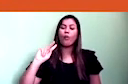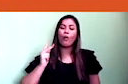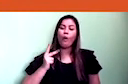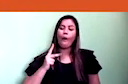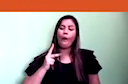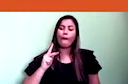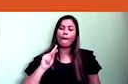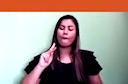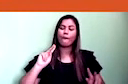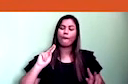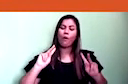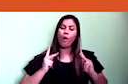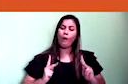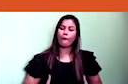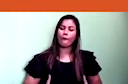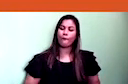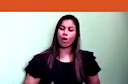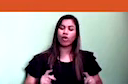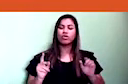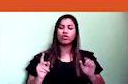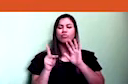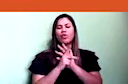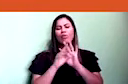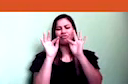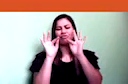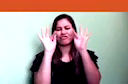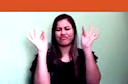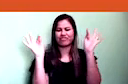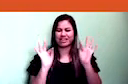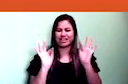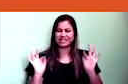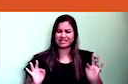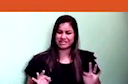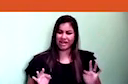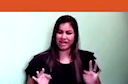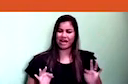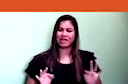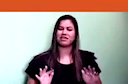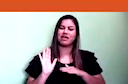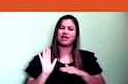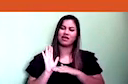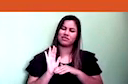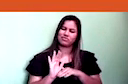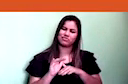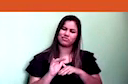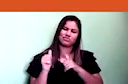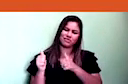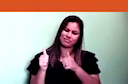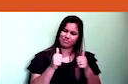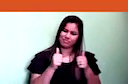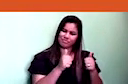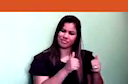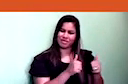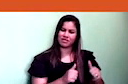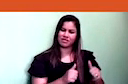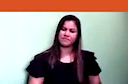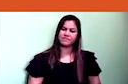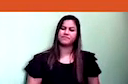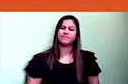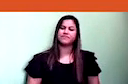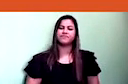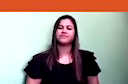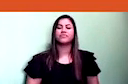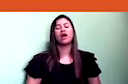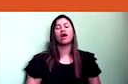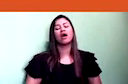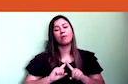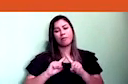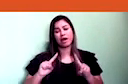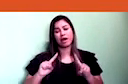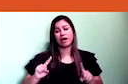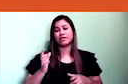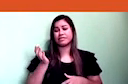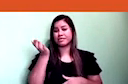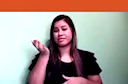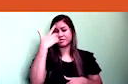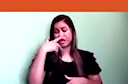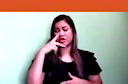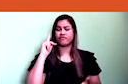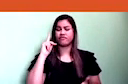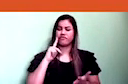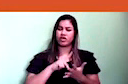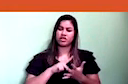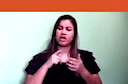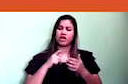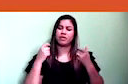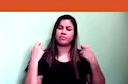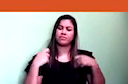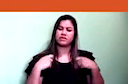contas, vai lhe fazer bem. Agora, é lógico, né? Sejamos honestos com nós mesmos. Se de repente